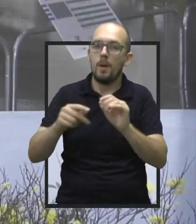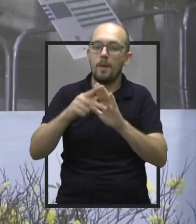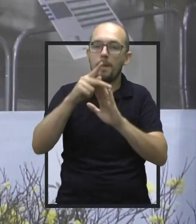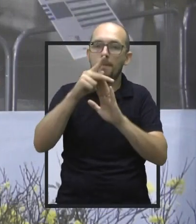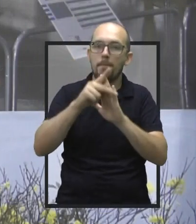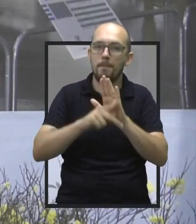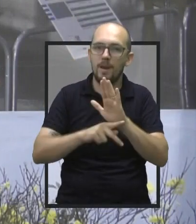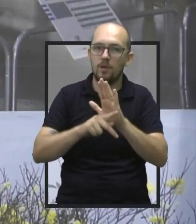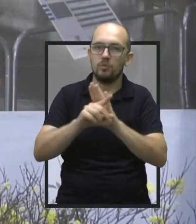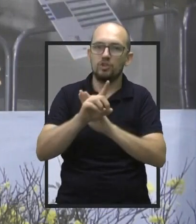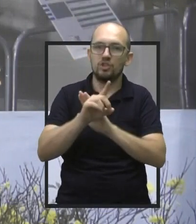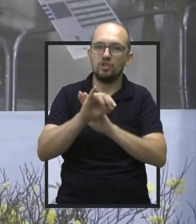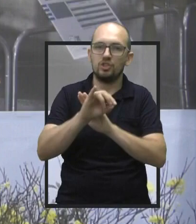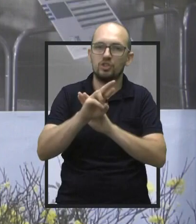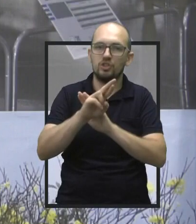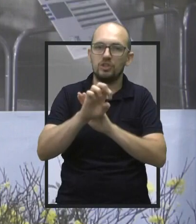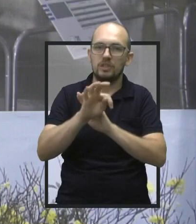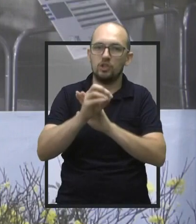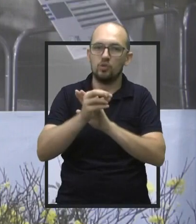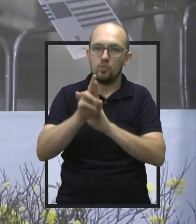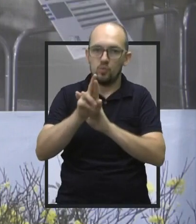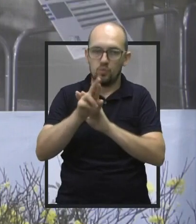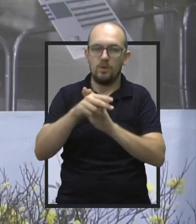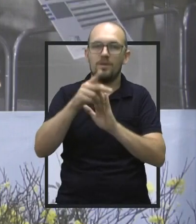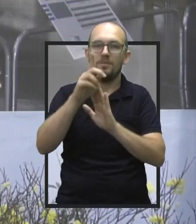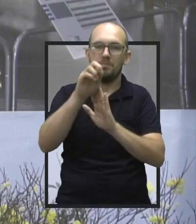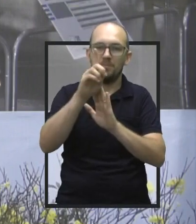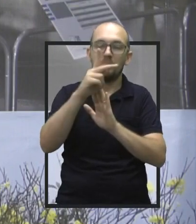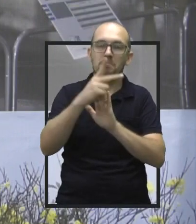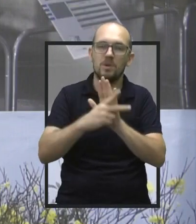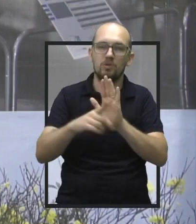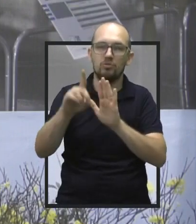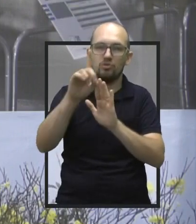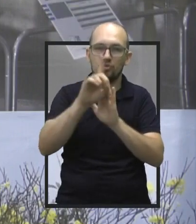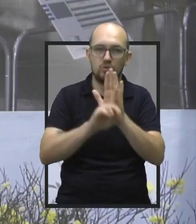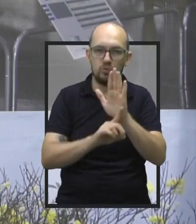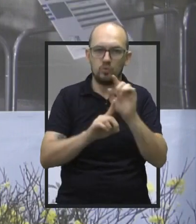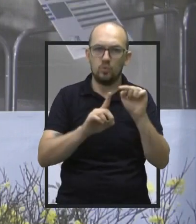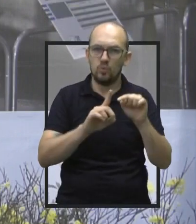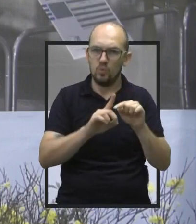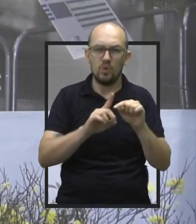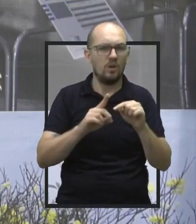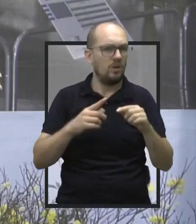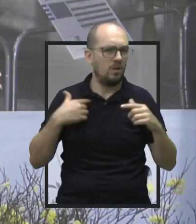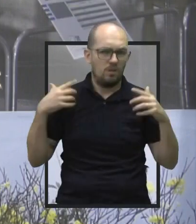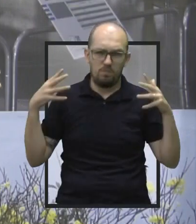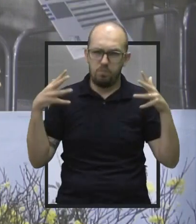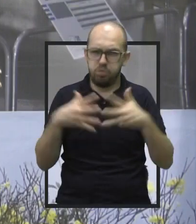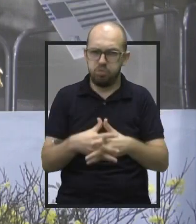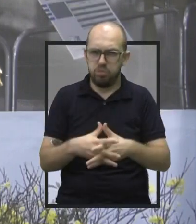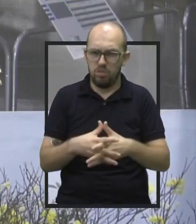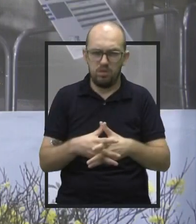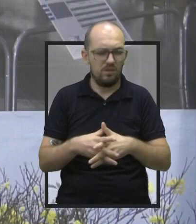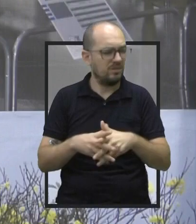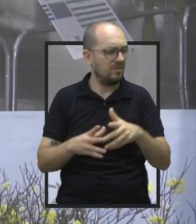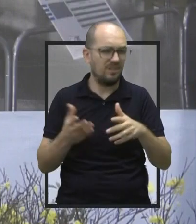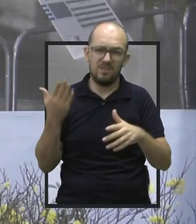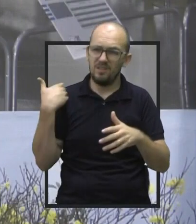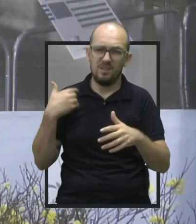lei do zoneamento da nossa cidade. O plano diretor, ele travou a nossa cidade de uma tal